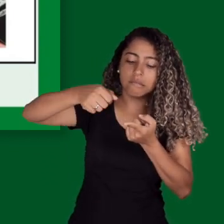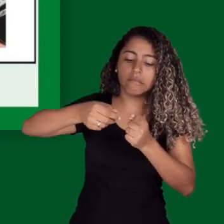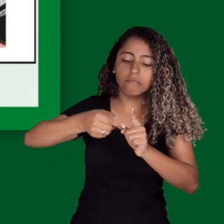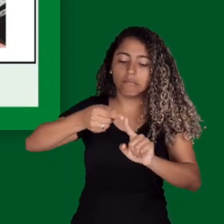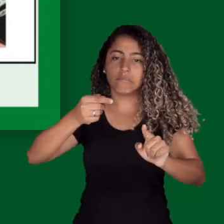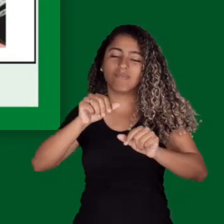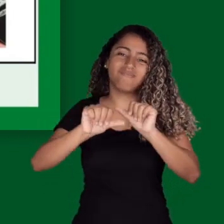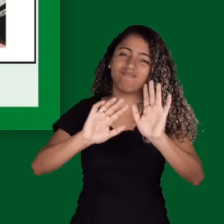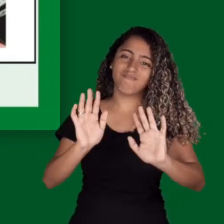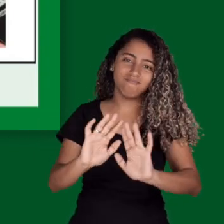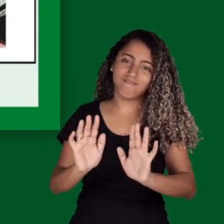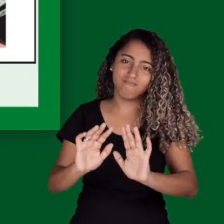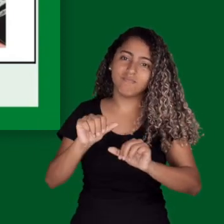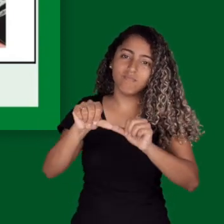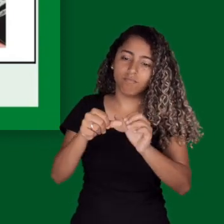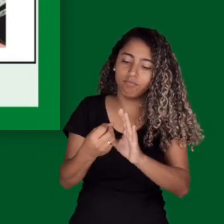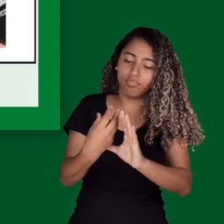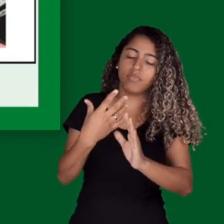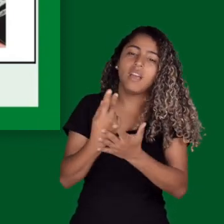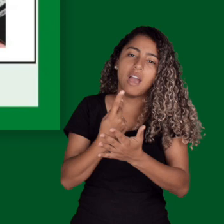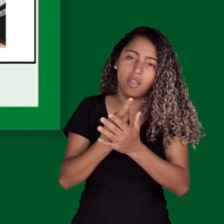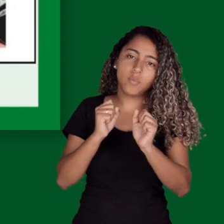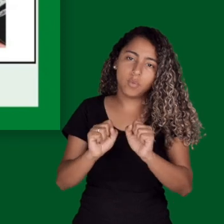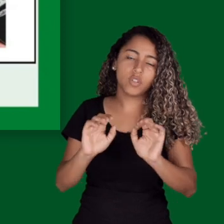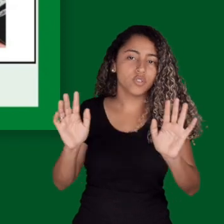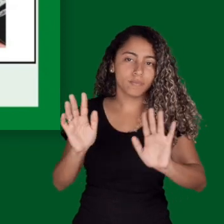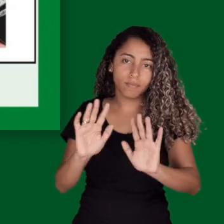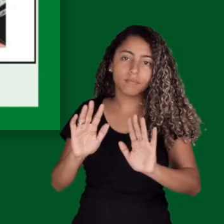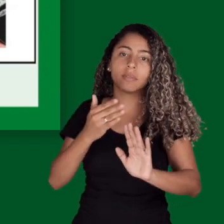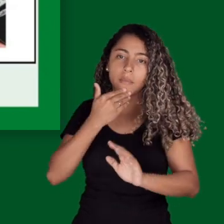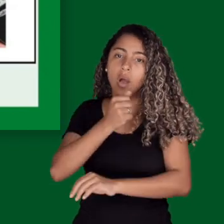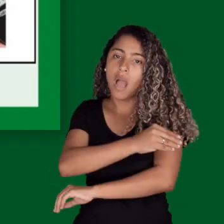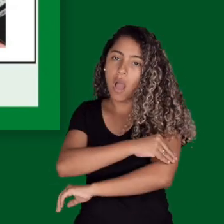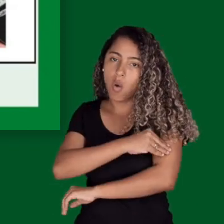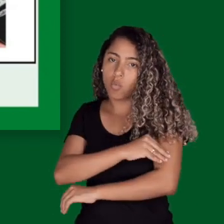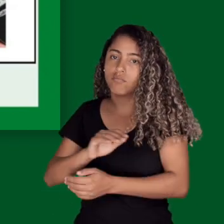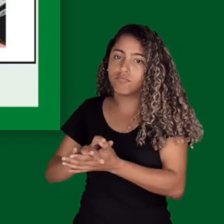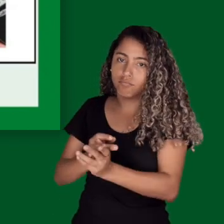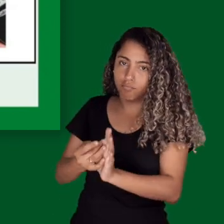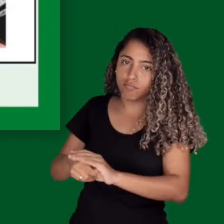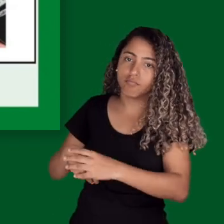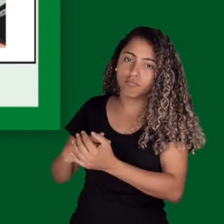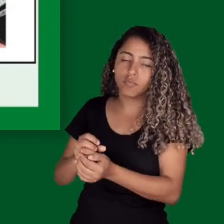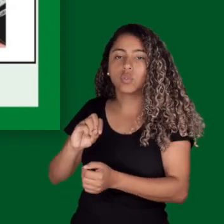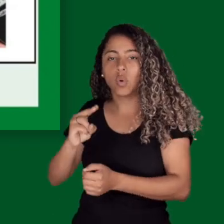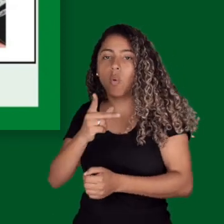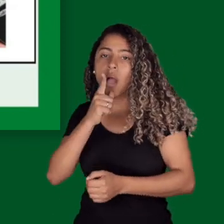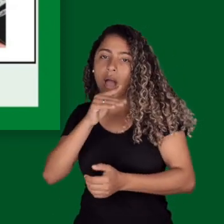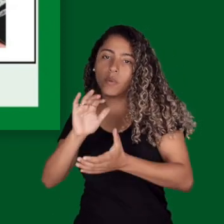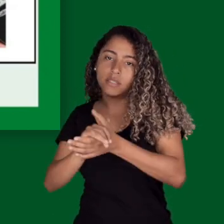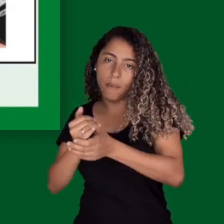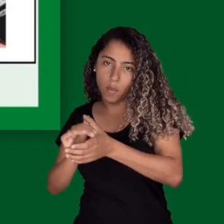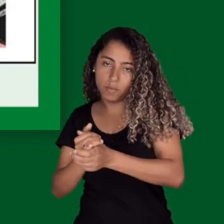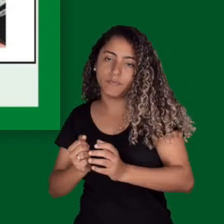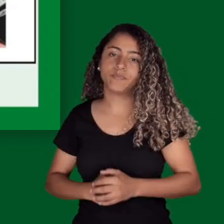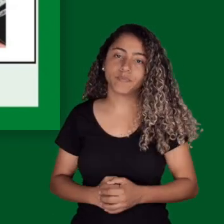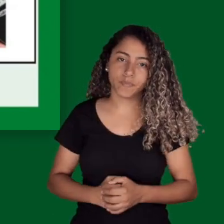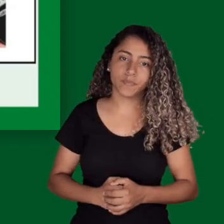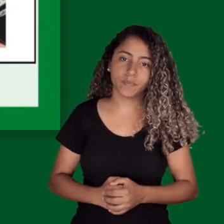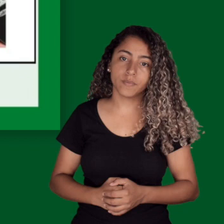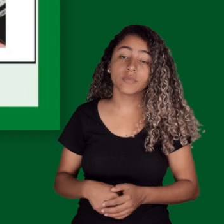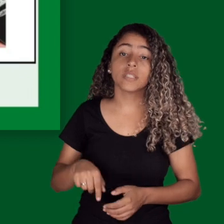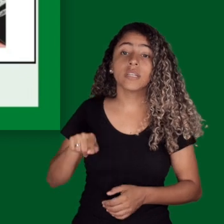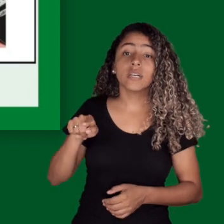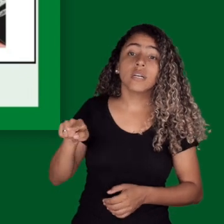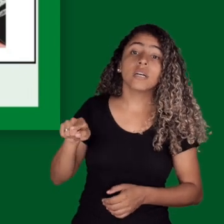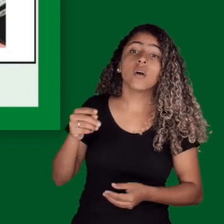ele pode alterar o valor da glicemia quando a criança medir. E o aluno, ele deve sempre preencher